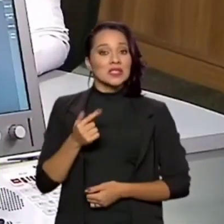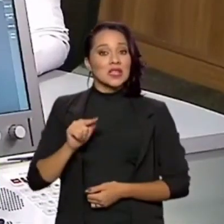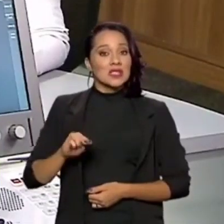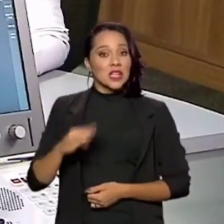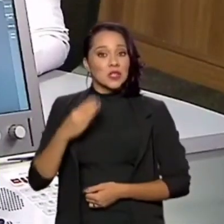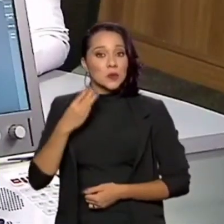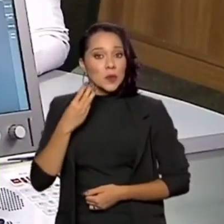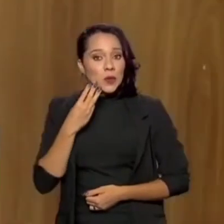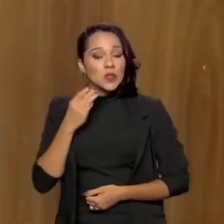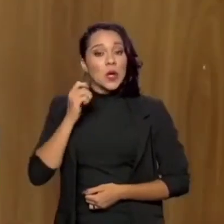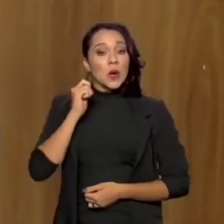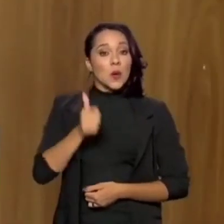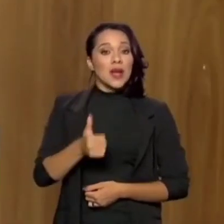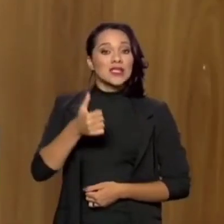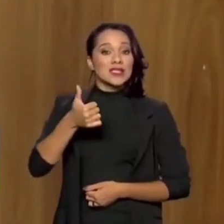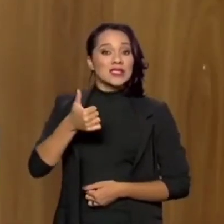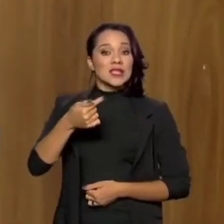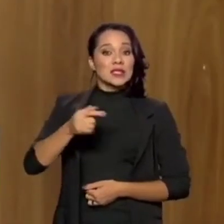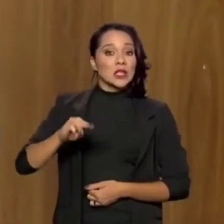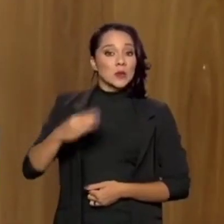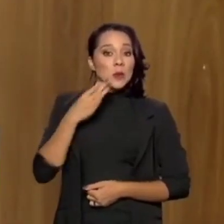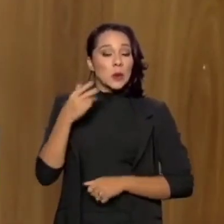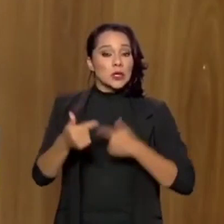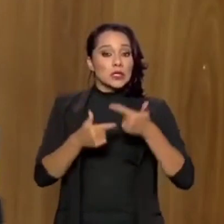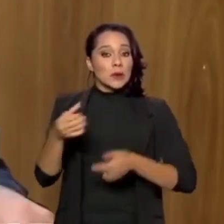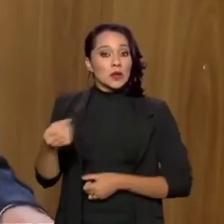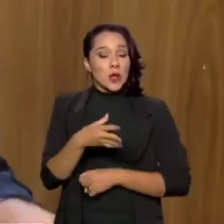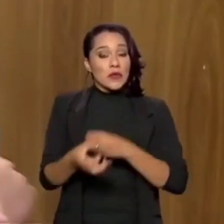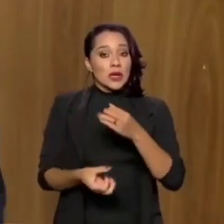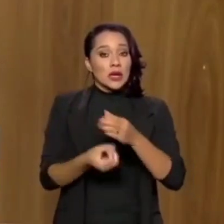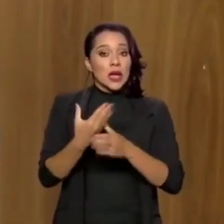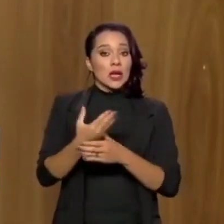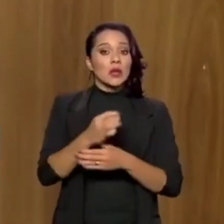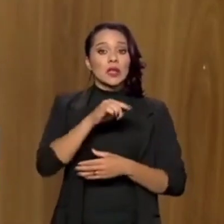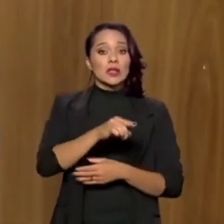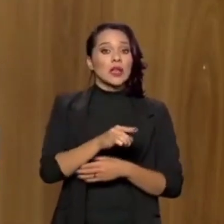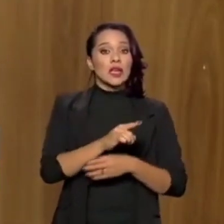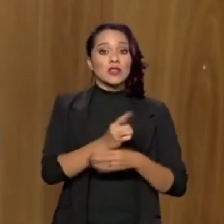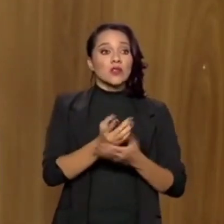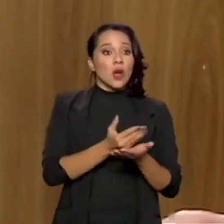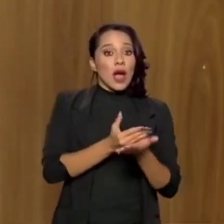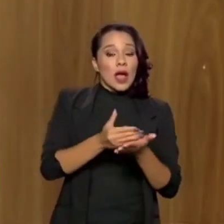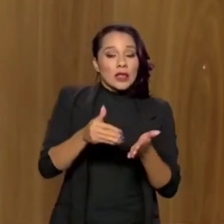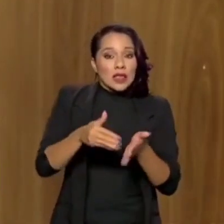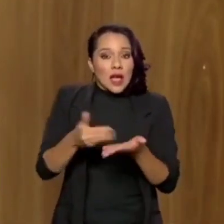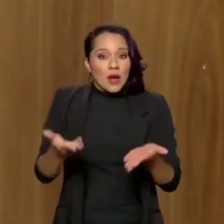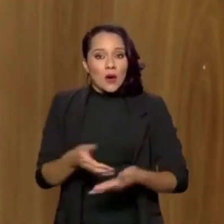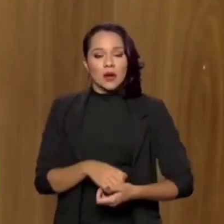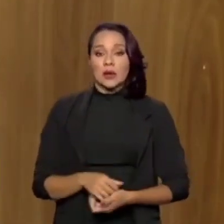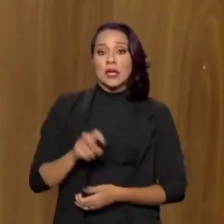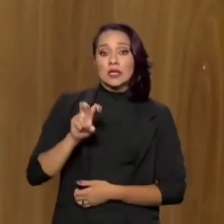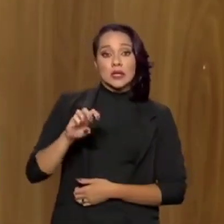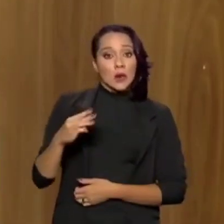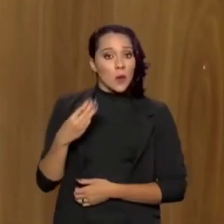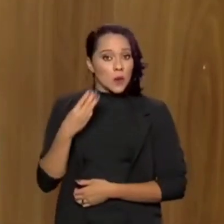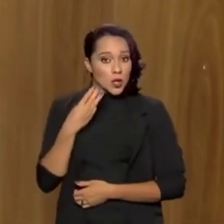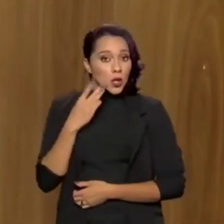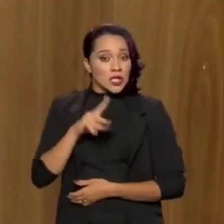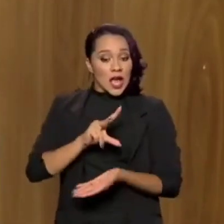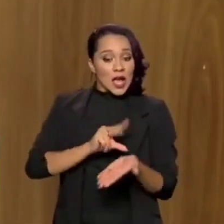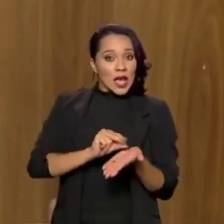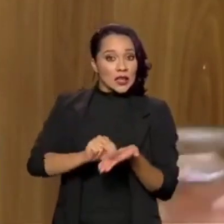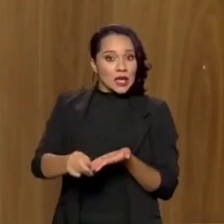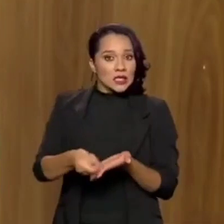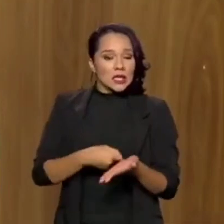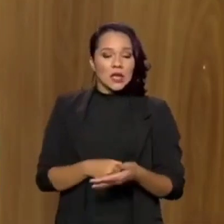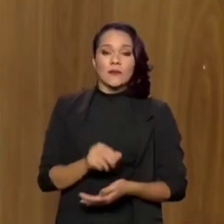milhões, quase 17 milhões de empregos novos criados desde o fundo do poço até agora. 5 milhões de carteira assinada, 5 milhões